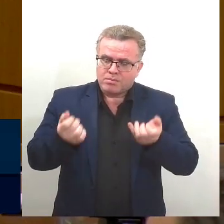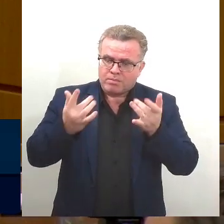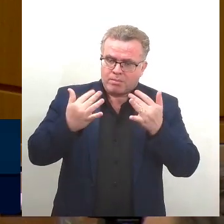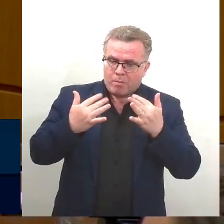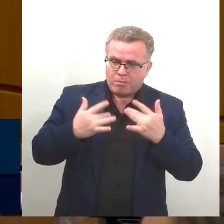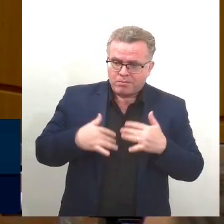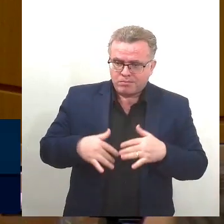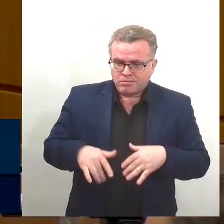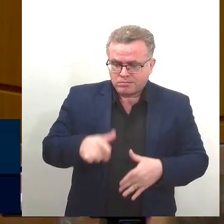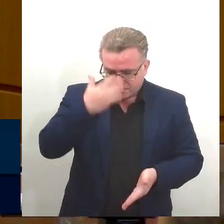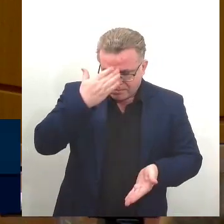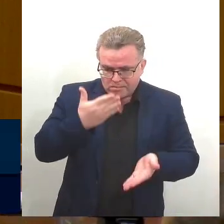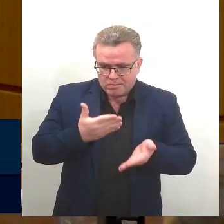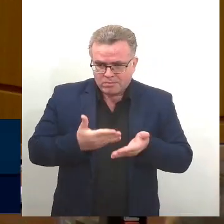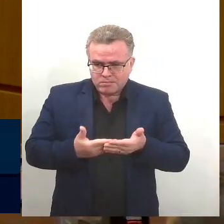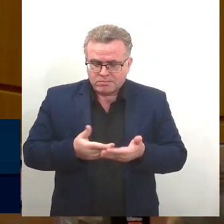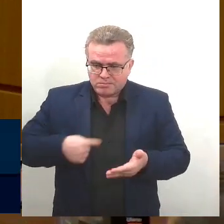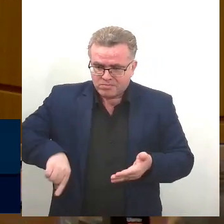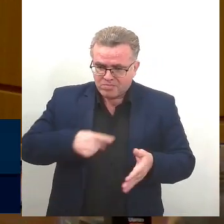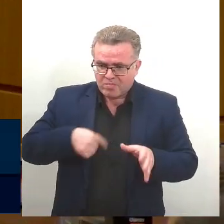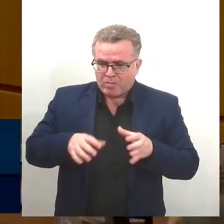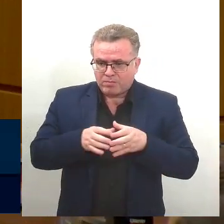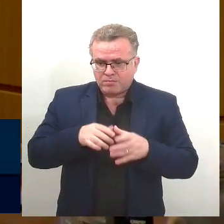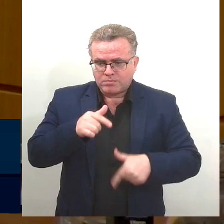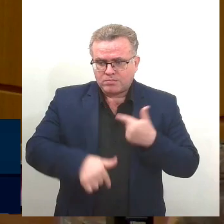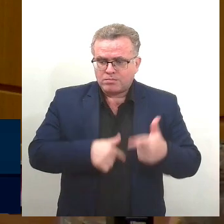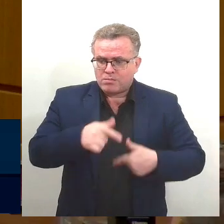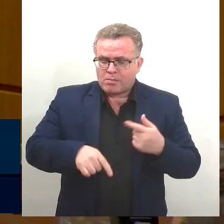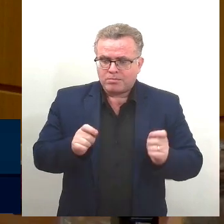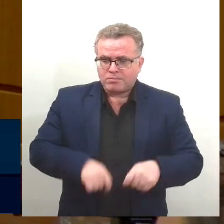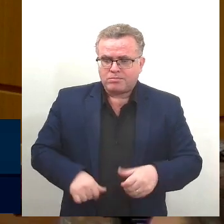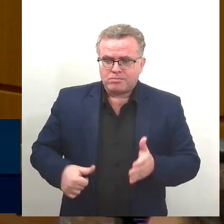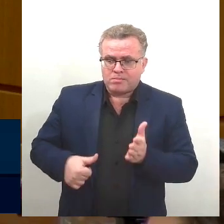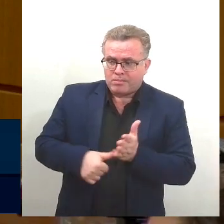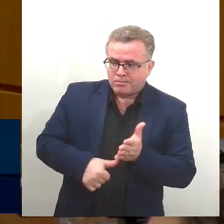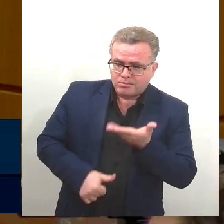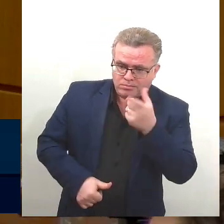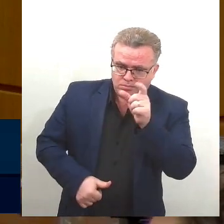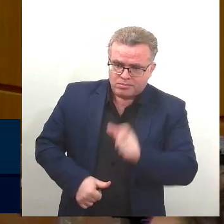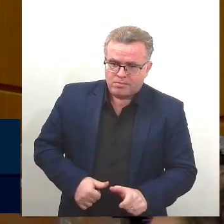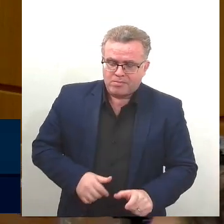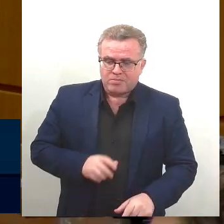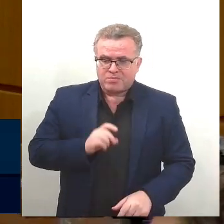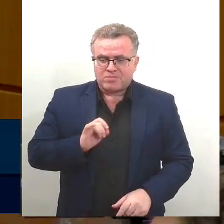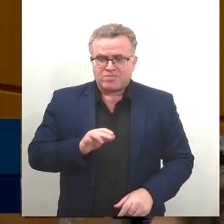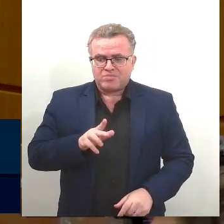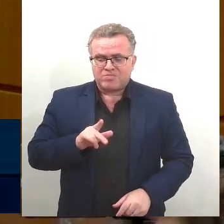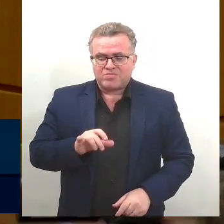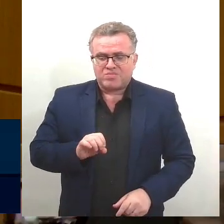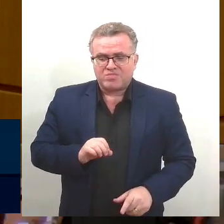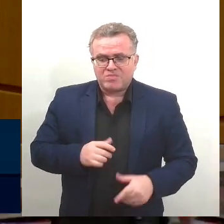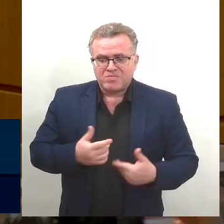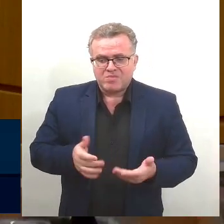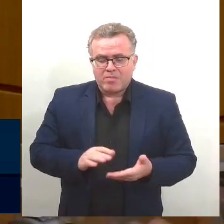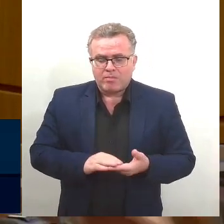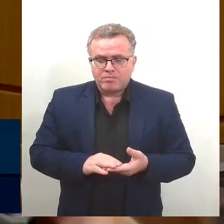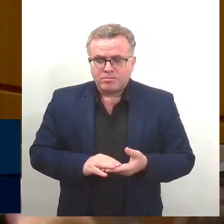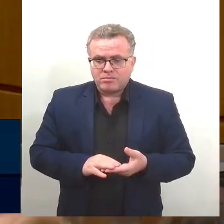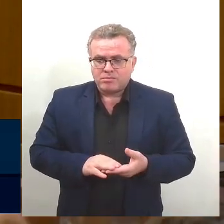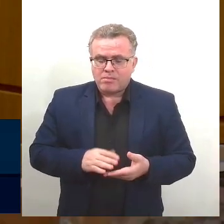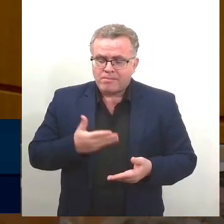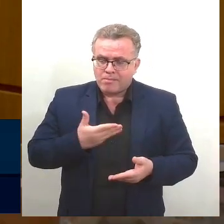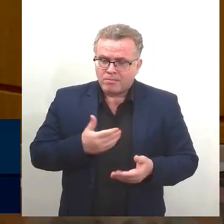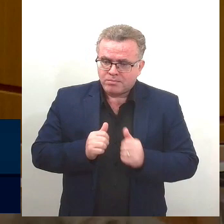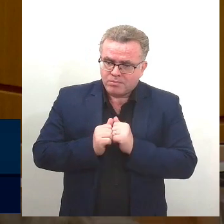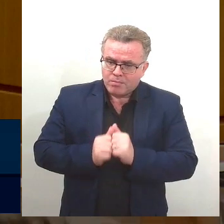acompanha. Está aqui meu sócio, meu diretor, o Cleito, que é meu braço direito e está comigo há